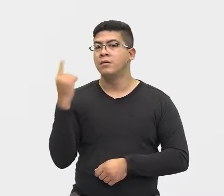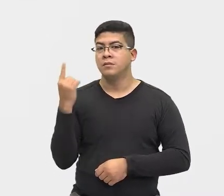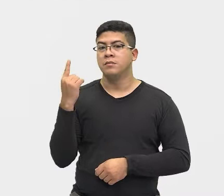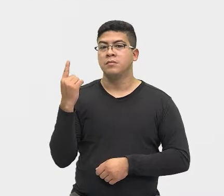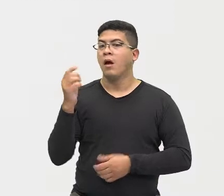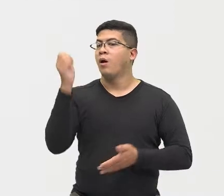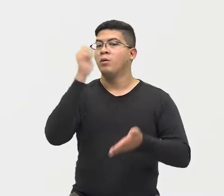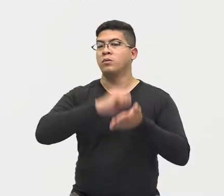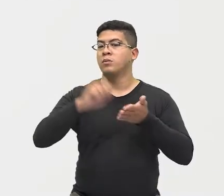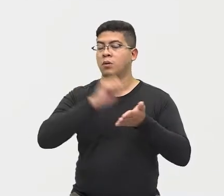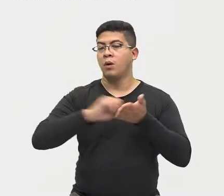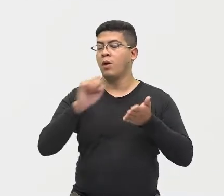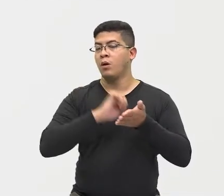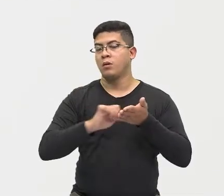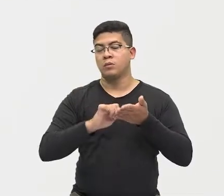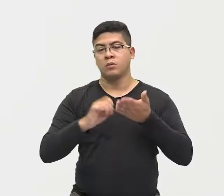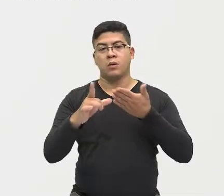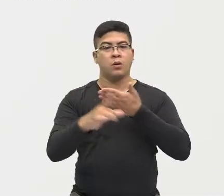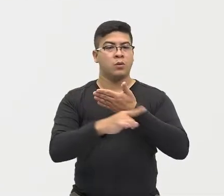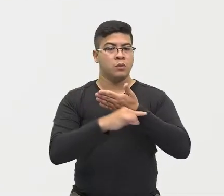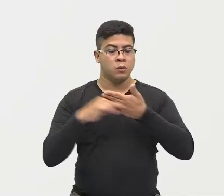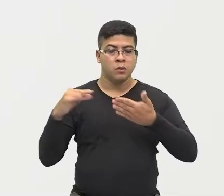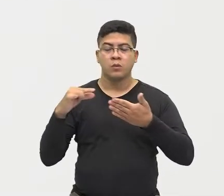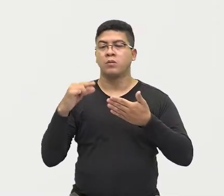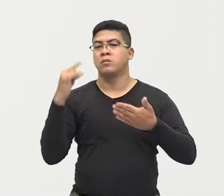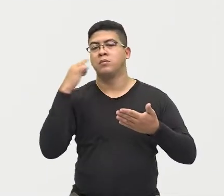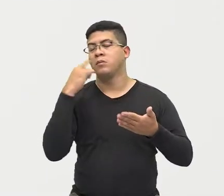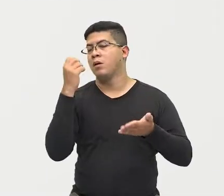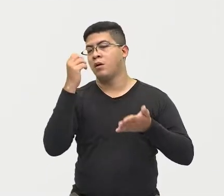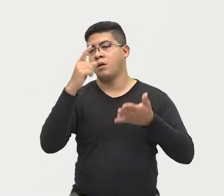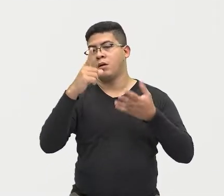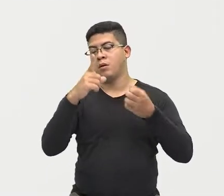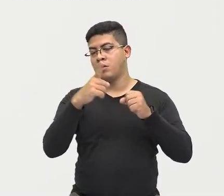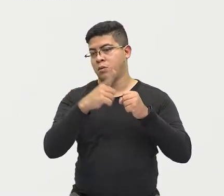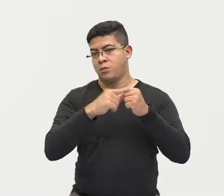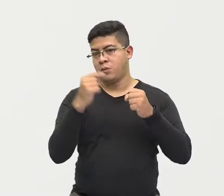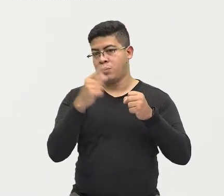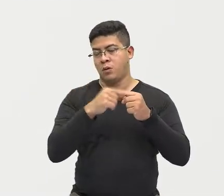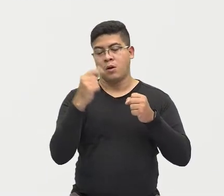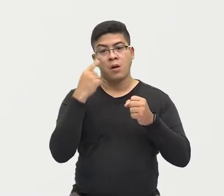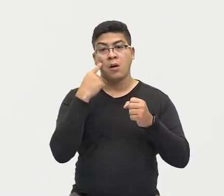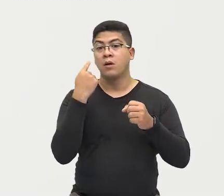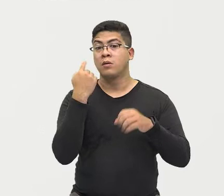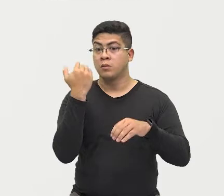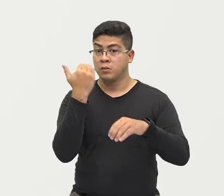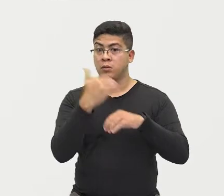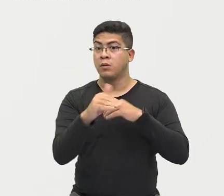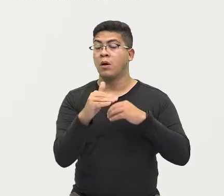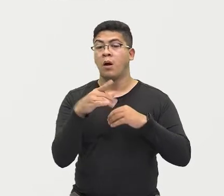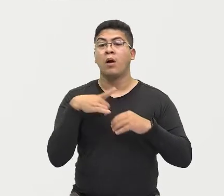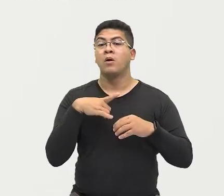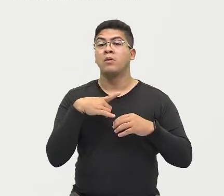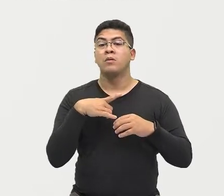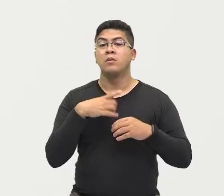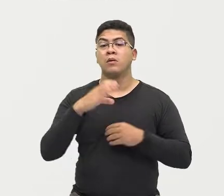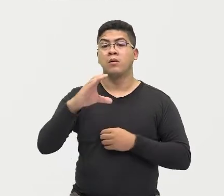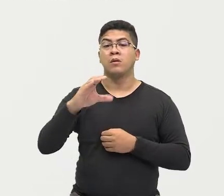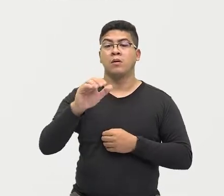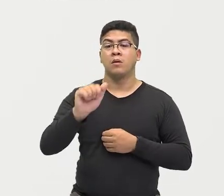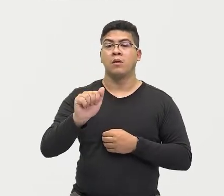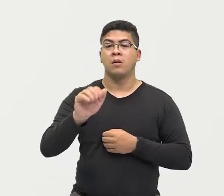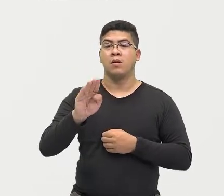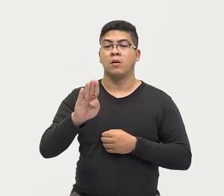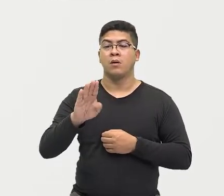escrever artigos nos jornais sobre essa situação, e ele cita pela primeira vez o caboclo, olha só, dessa